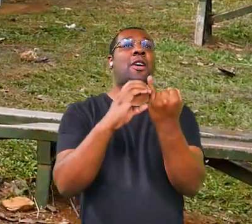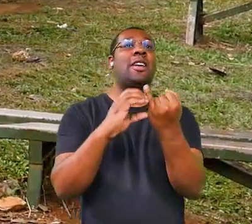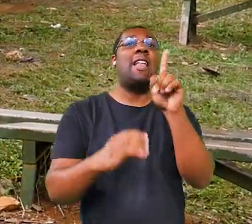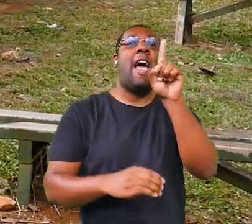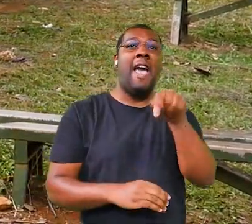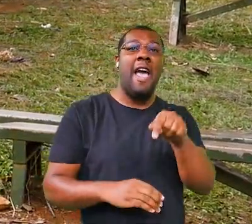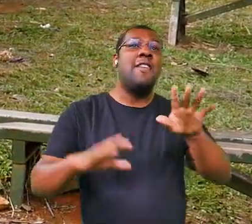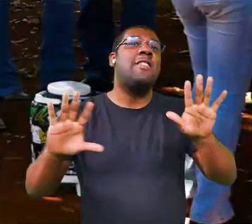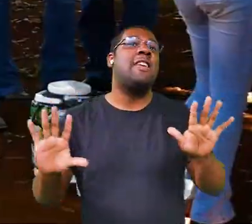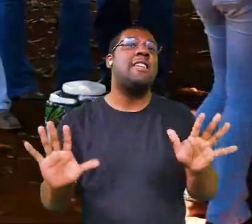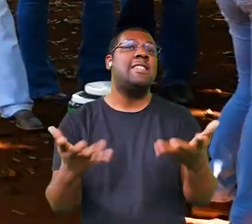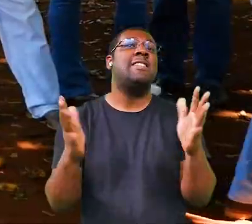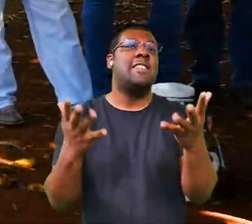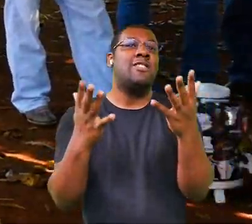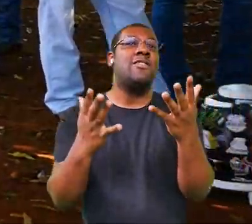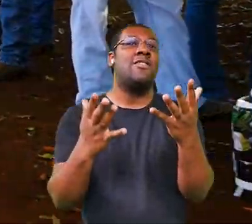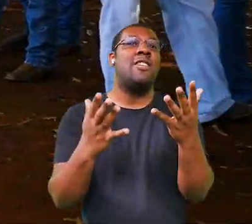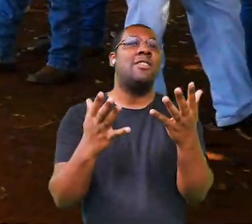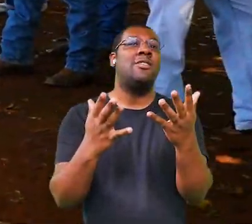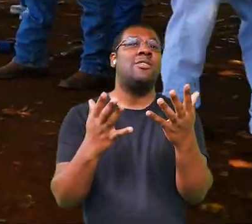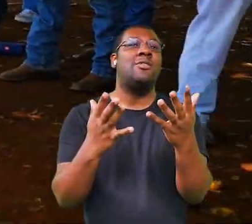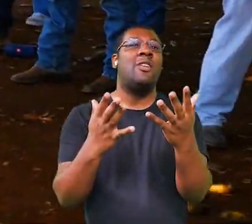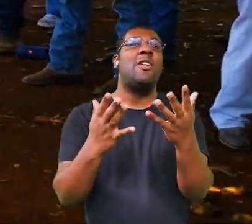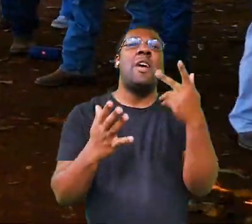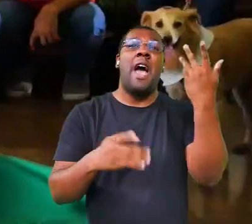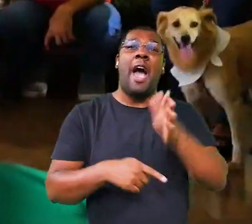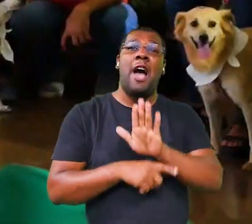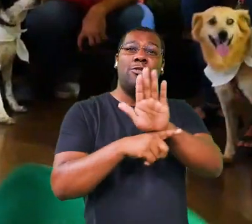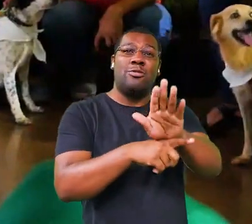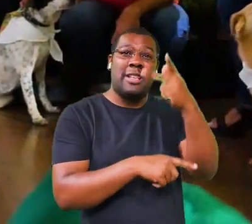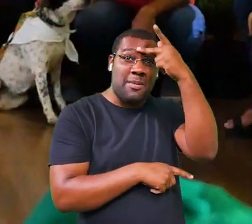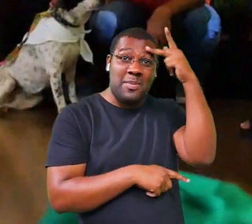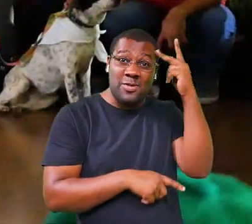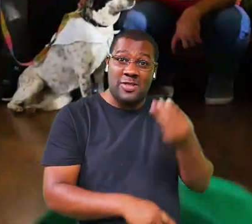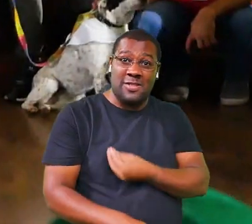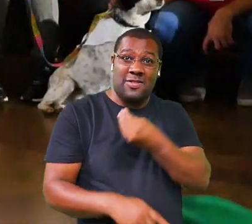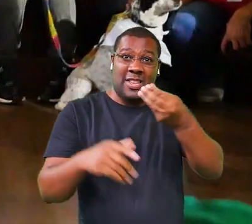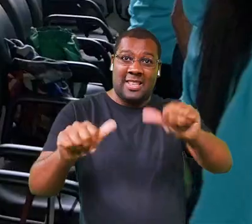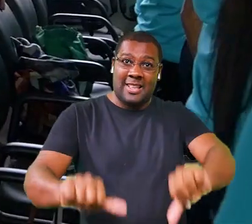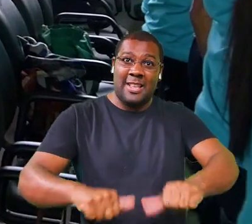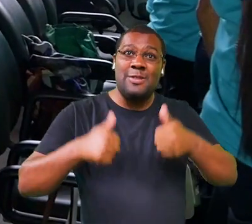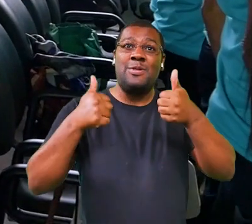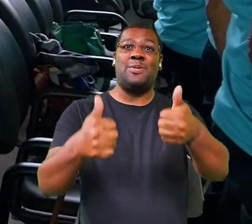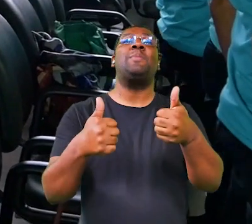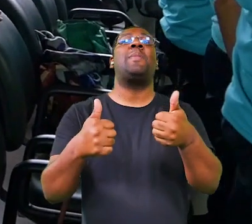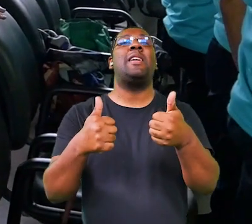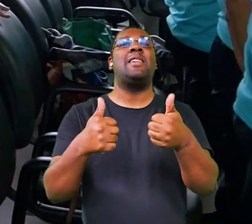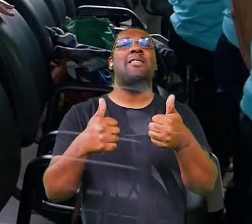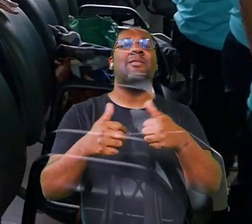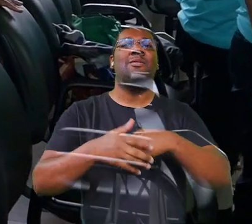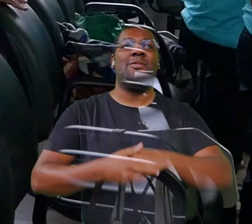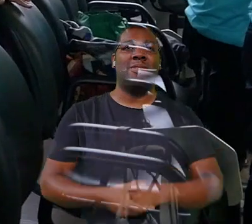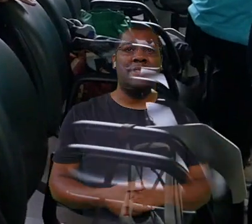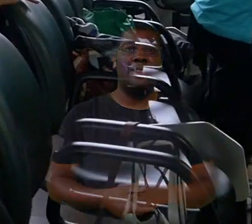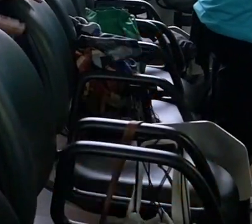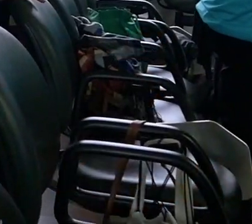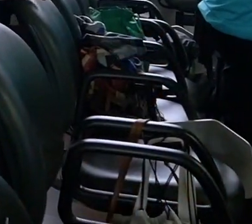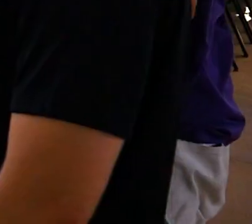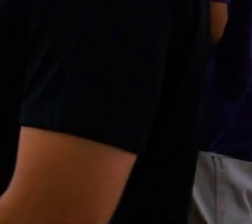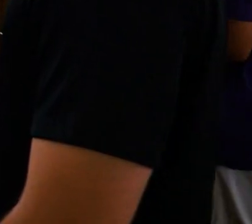é uma semente que, ao ser plantada, transforma vidas e atinge camadas sociais.